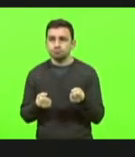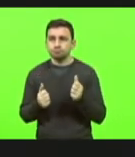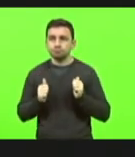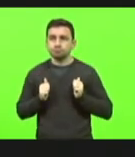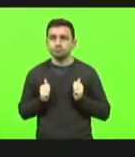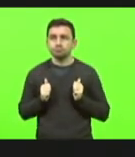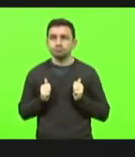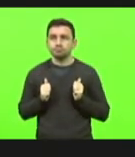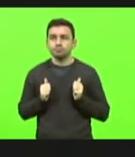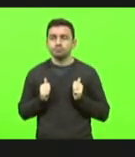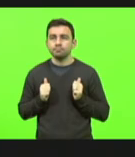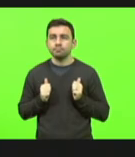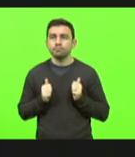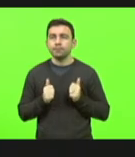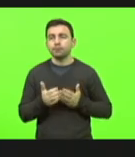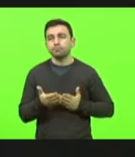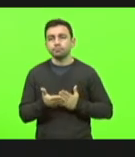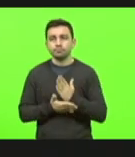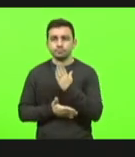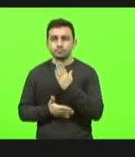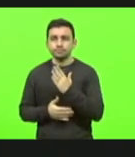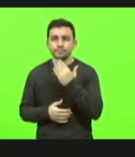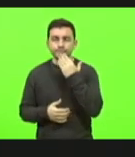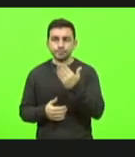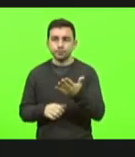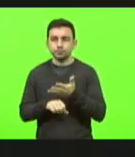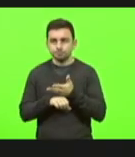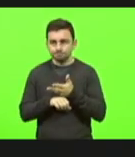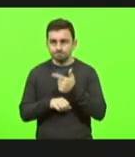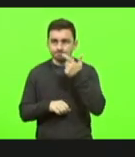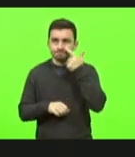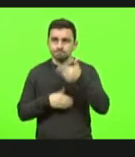estão. Aprovado o pedido de diligência.